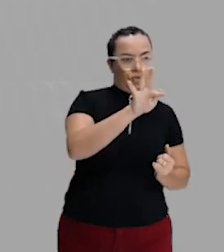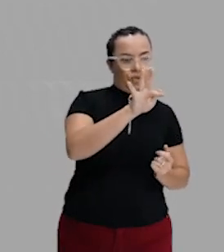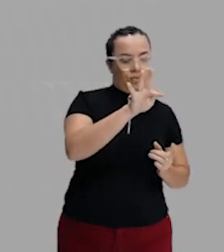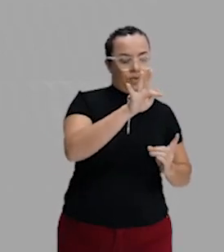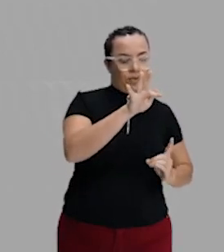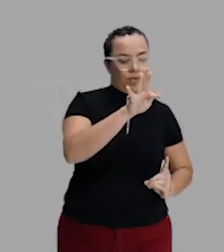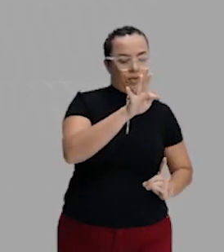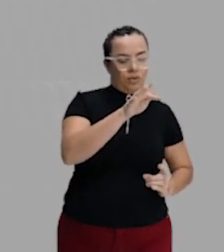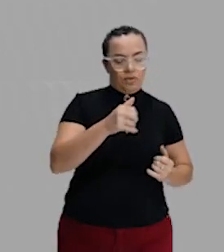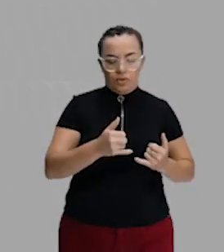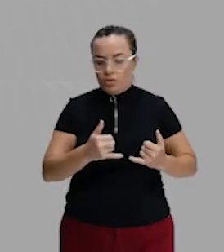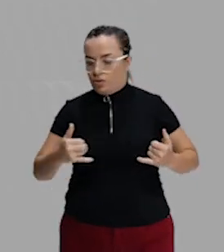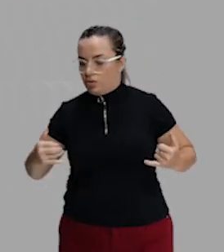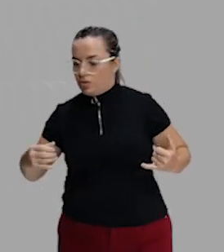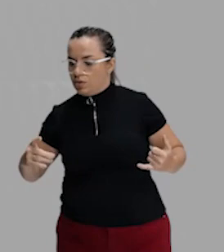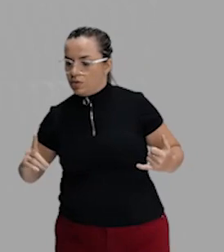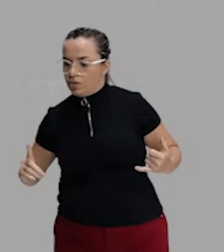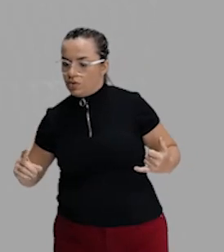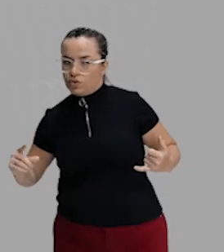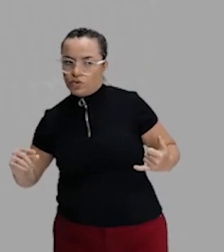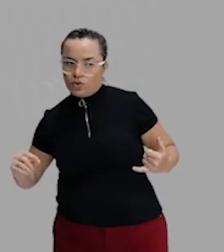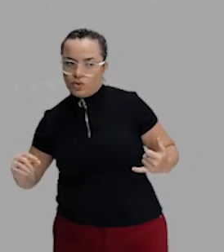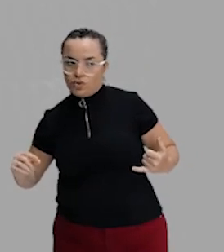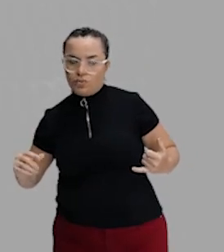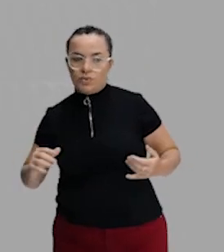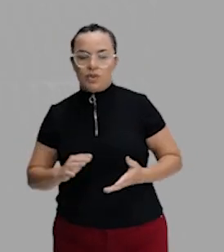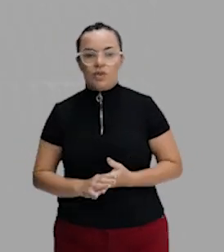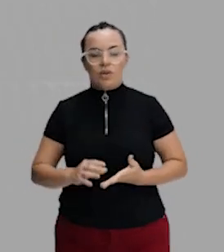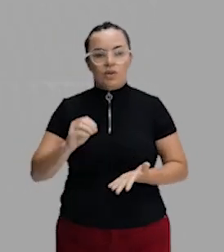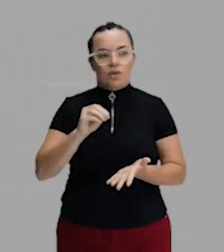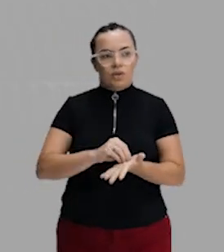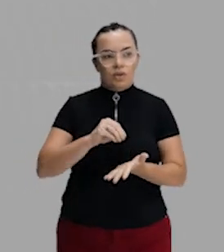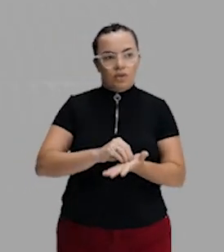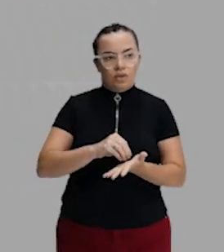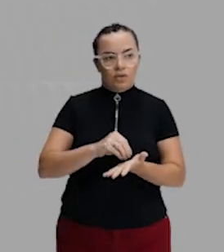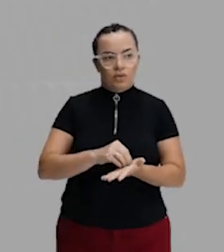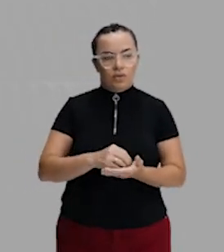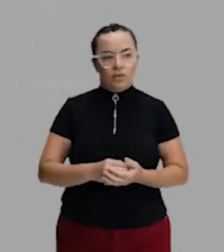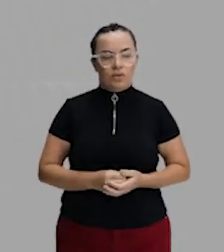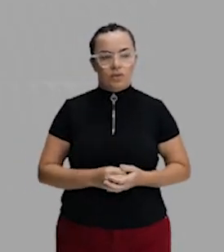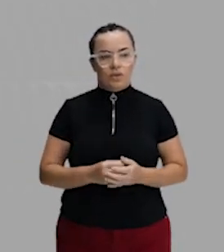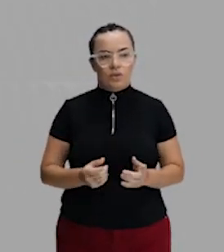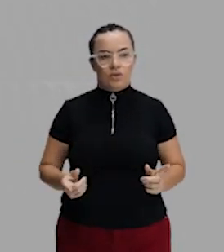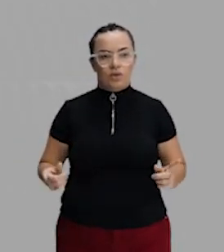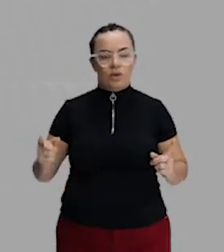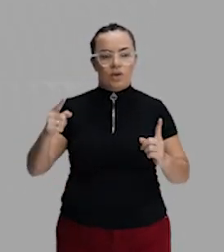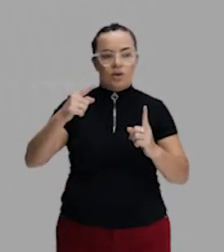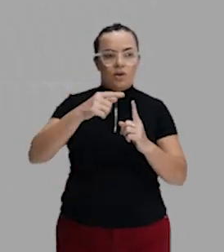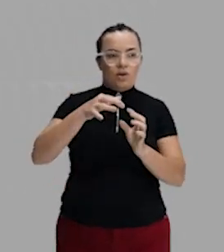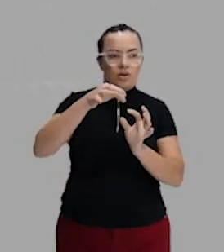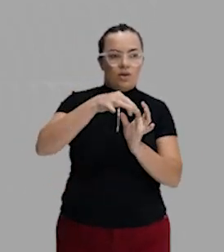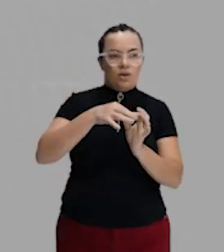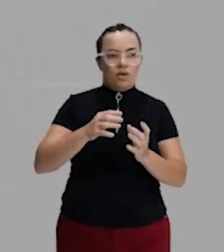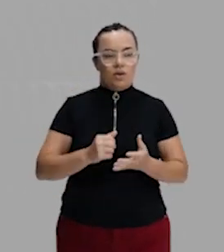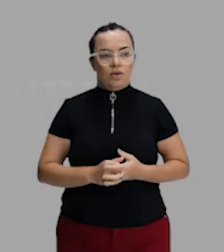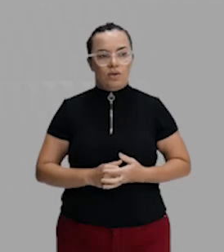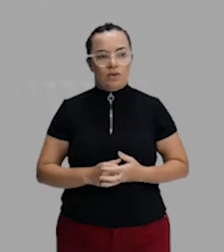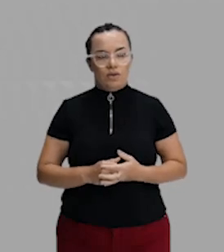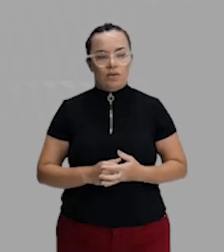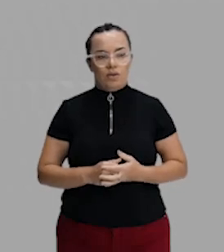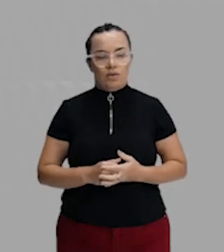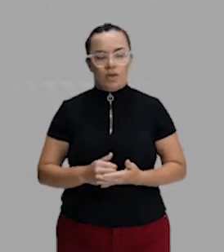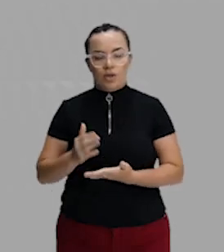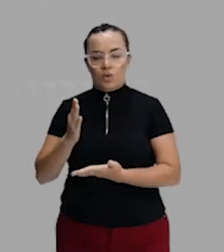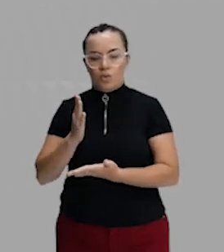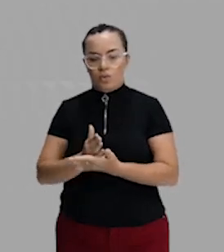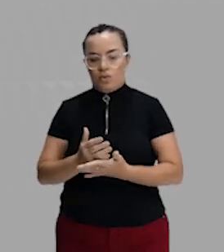diretriz. O que falta aí, galera? Falta encontrar só as coordenadas do vértice, turma. Olha, o vértice ele fica no